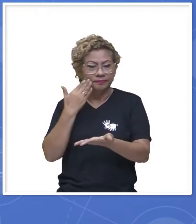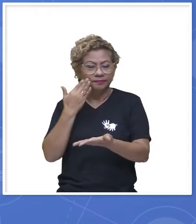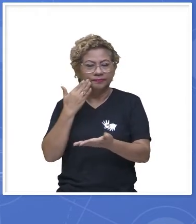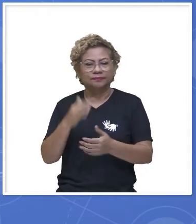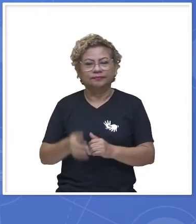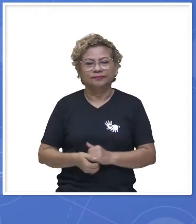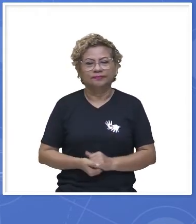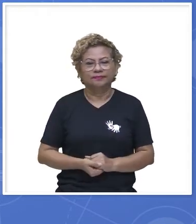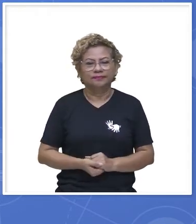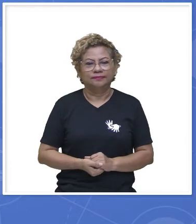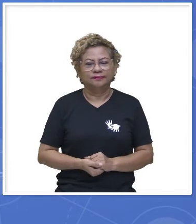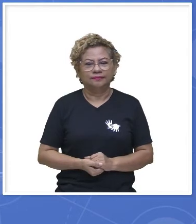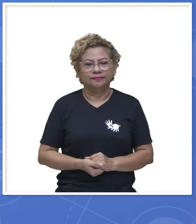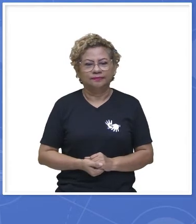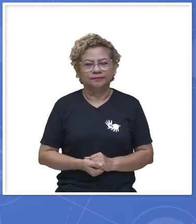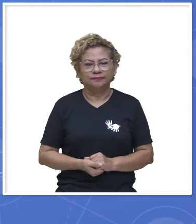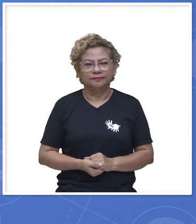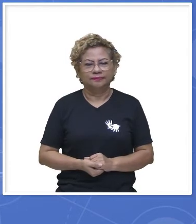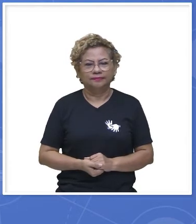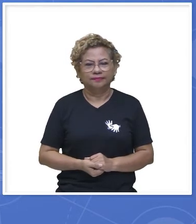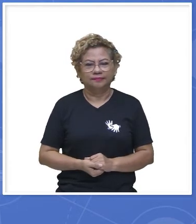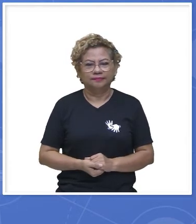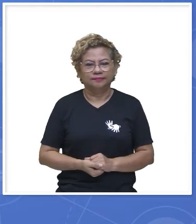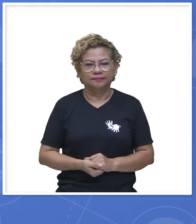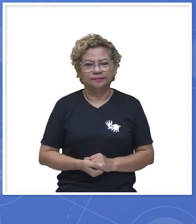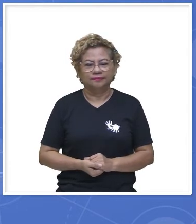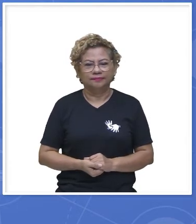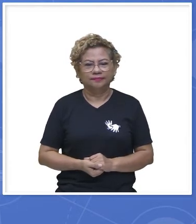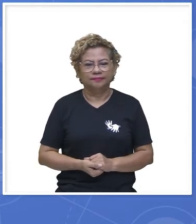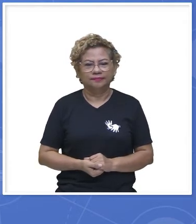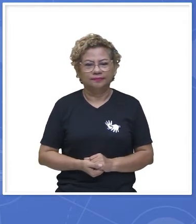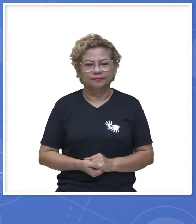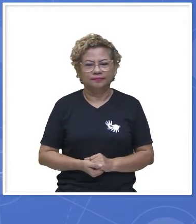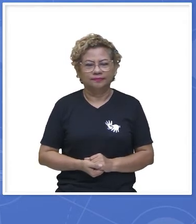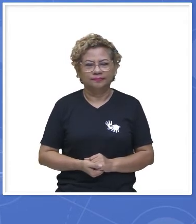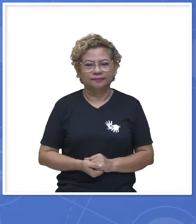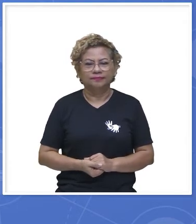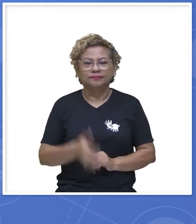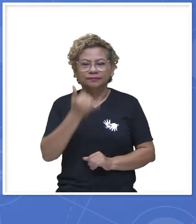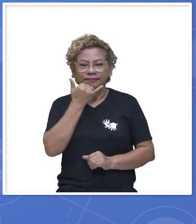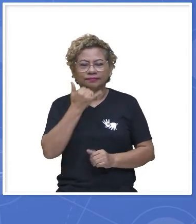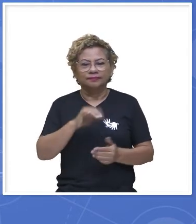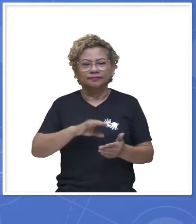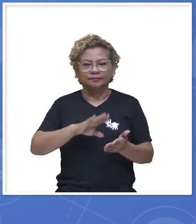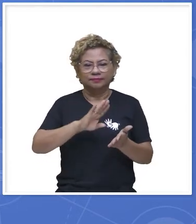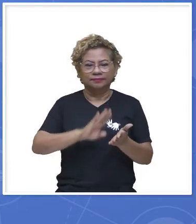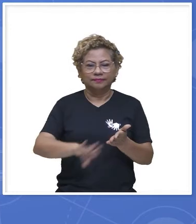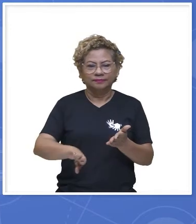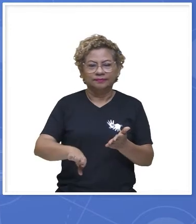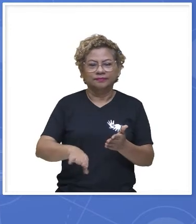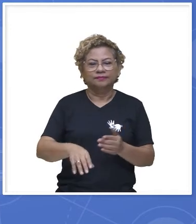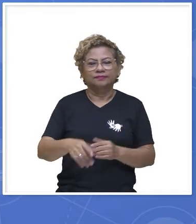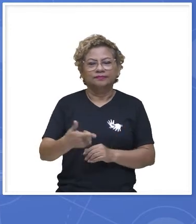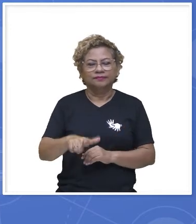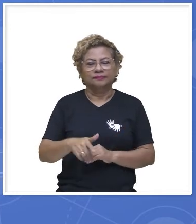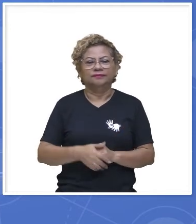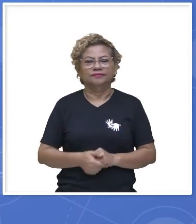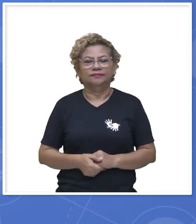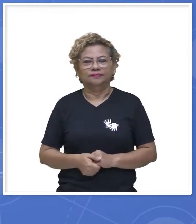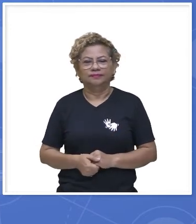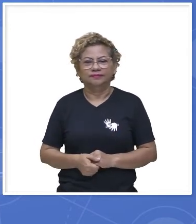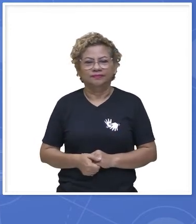eu tenho 10 alunos que possuem 1,5 m de altura, tenho